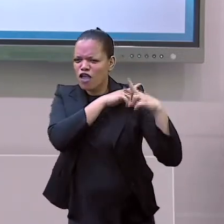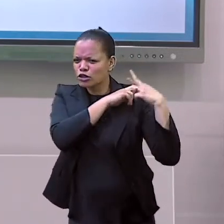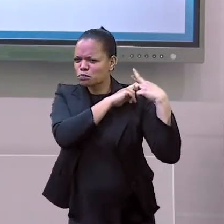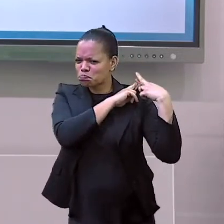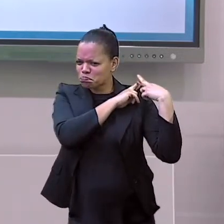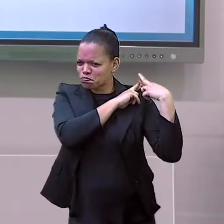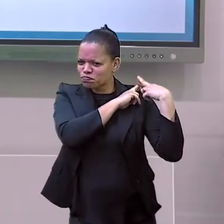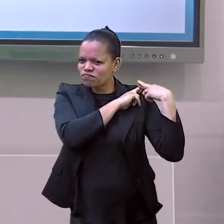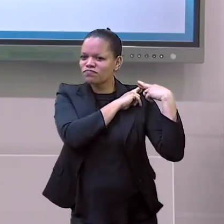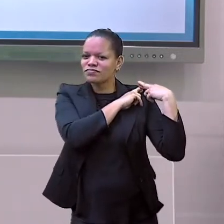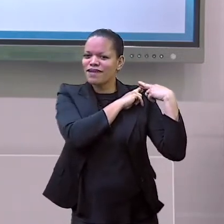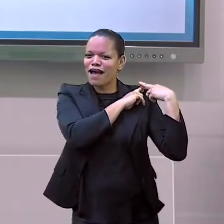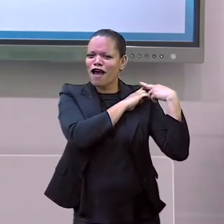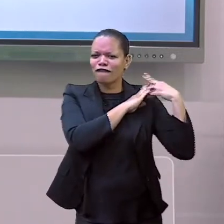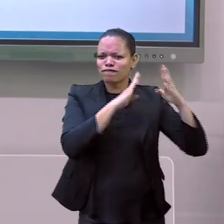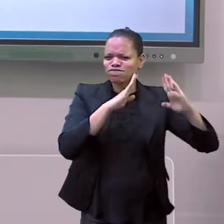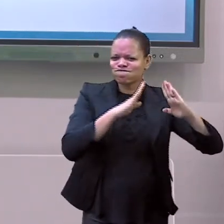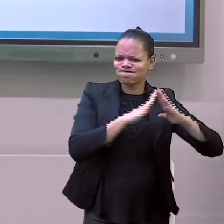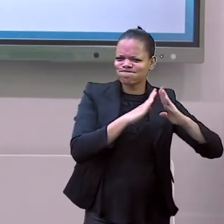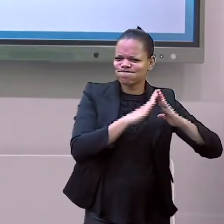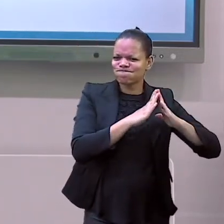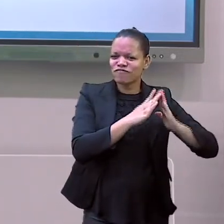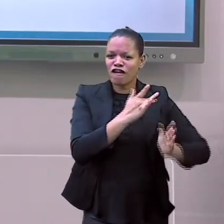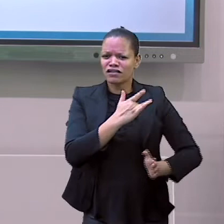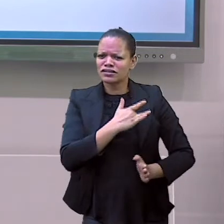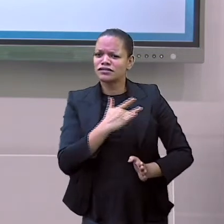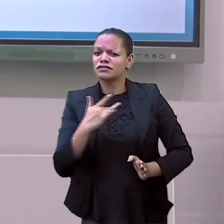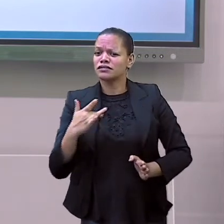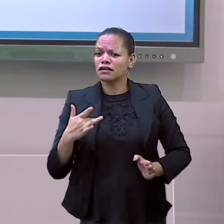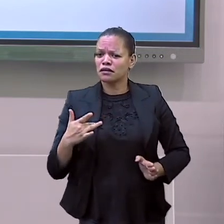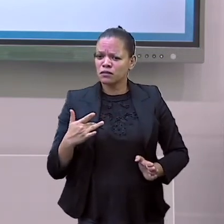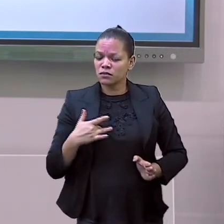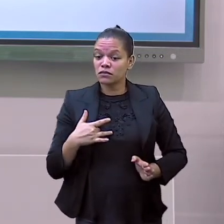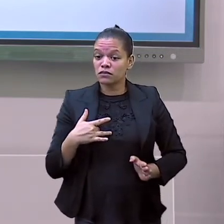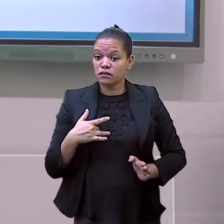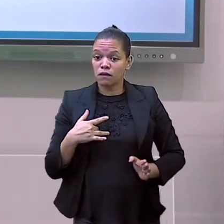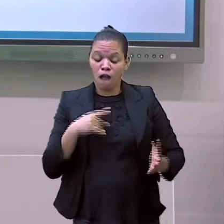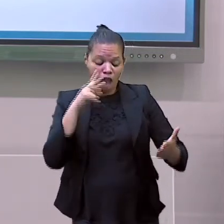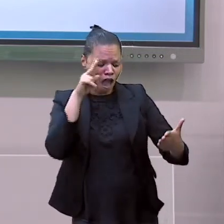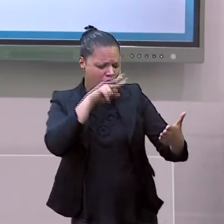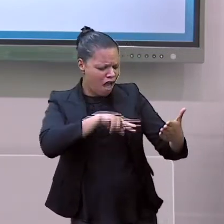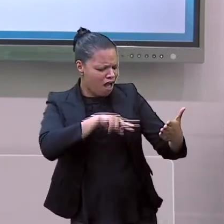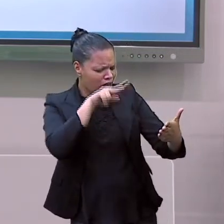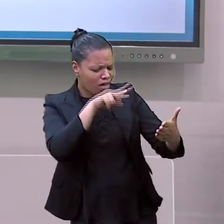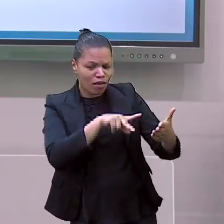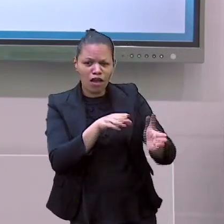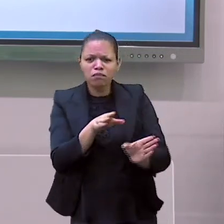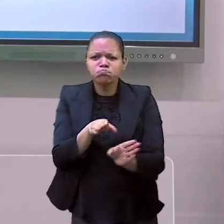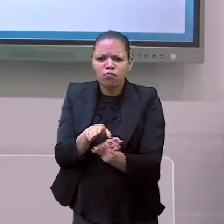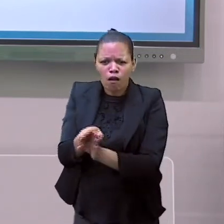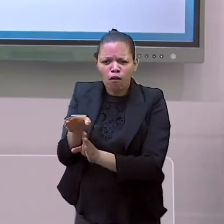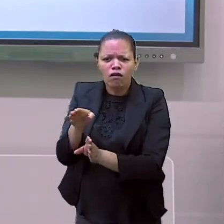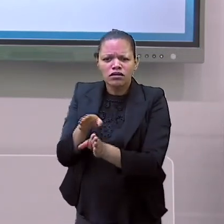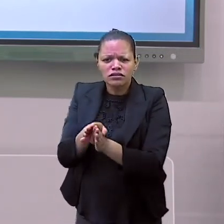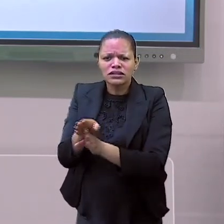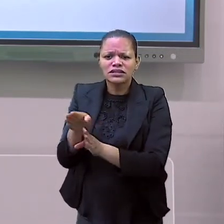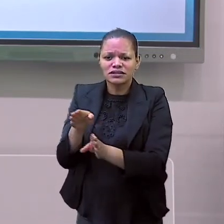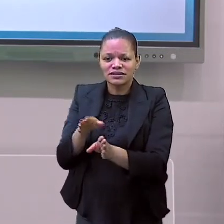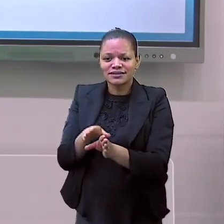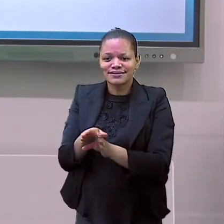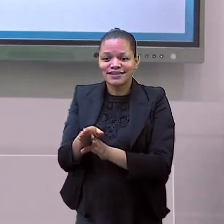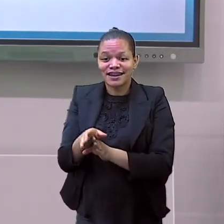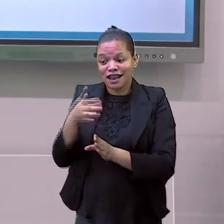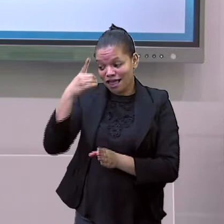Ela vai fazer a prevenção da doença. O medicamento ele já vai combater a doença.